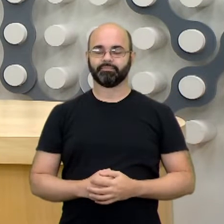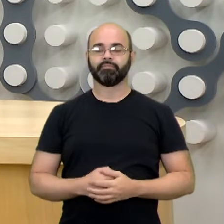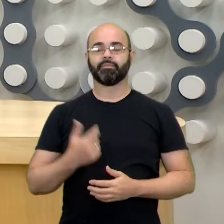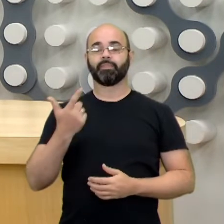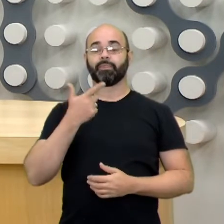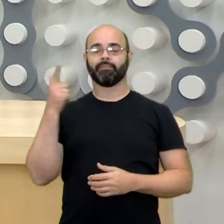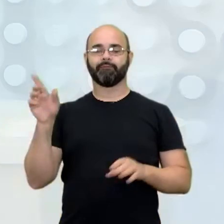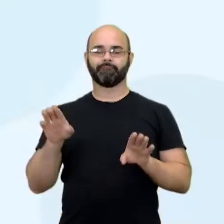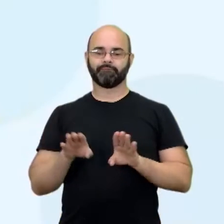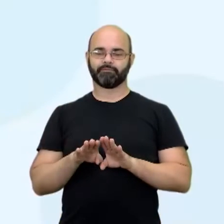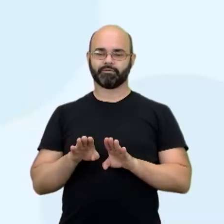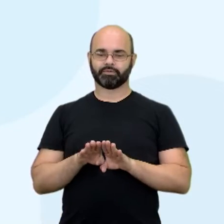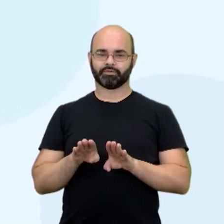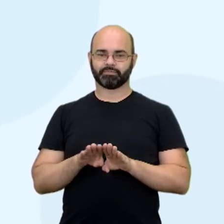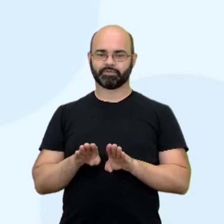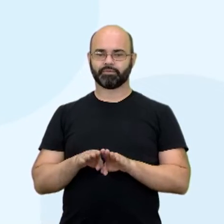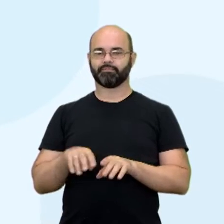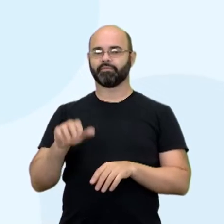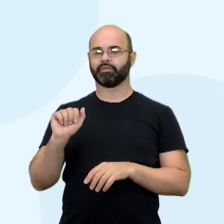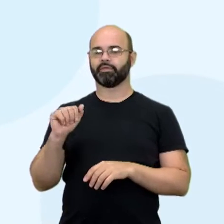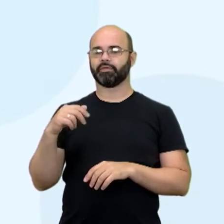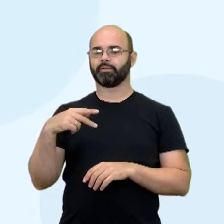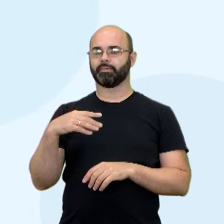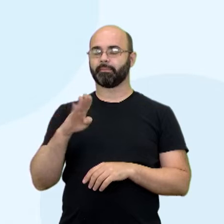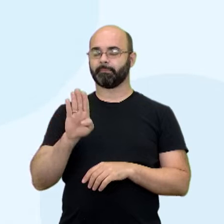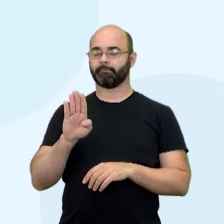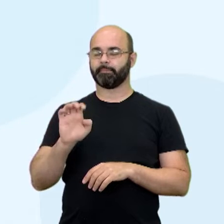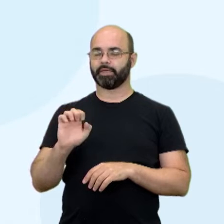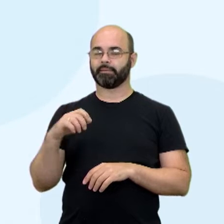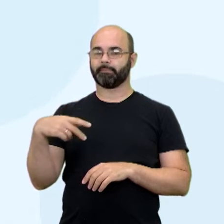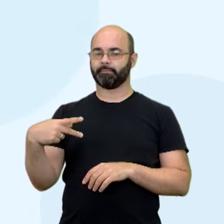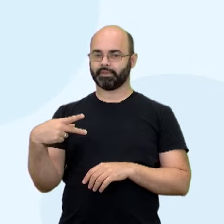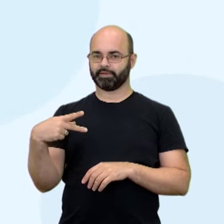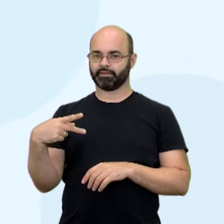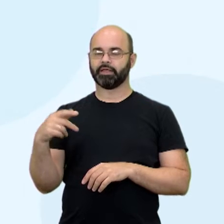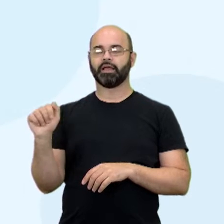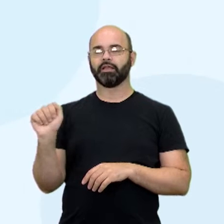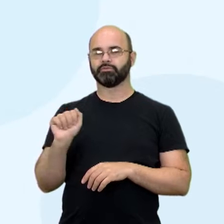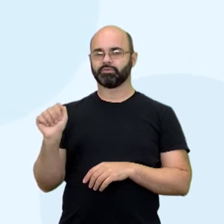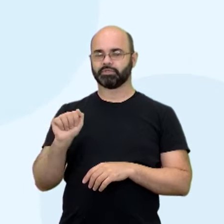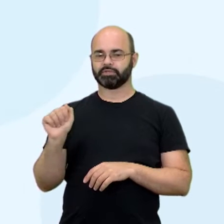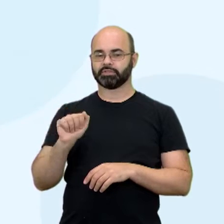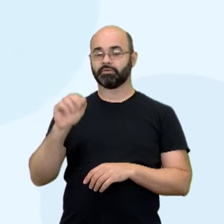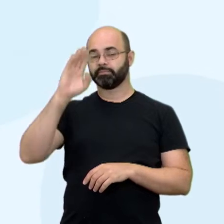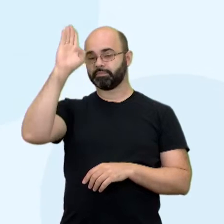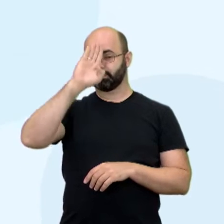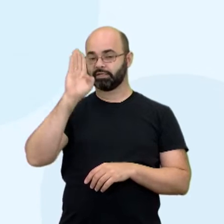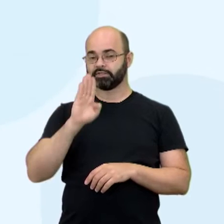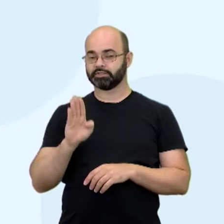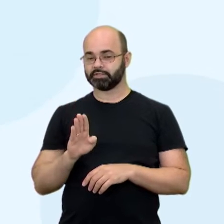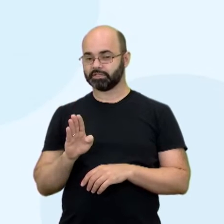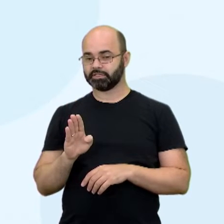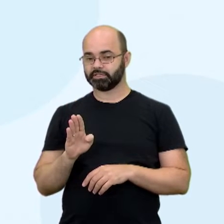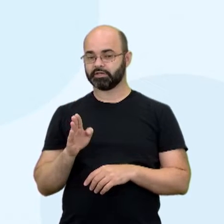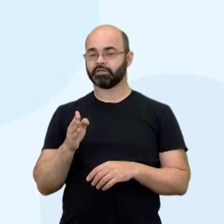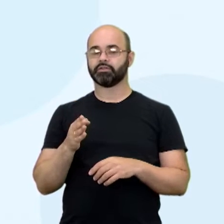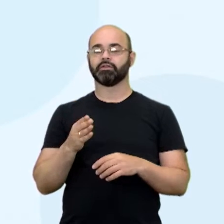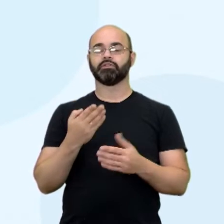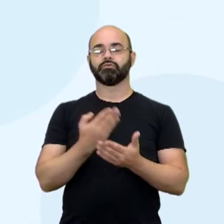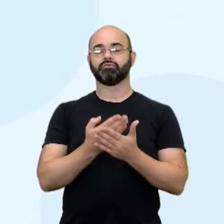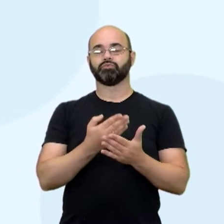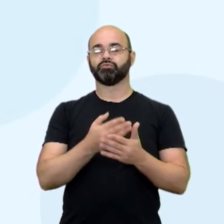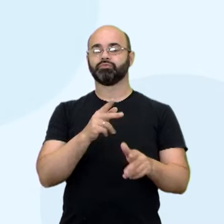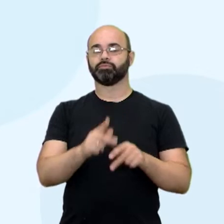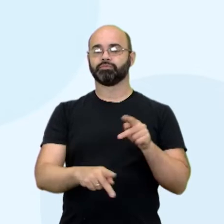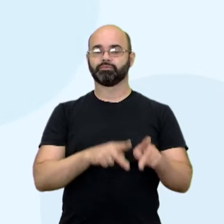a ABEP. Pode colocar aí na tela, por gentileza. É a Associação Brasileira de Estudos Populacionais e